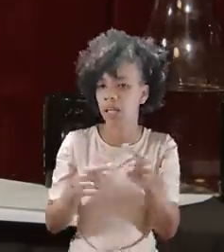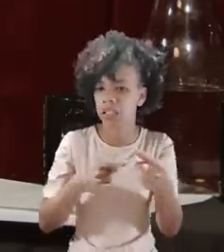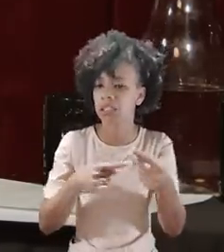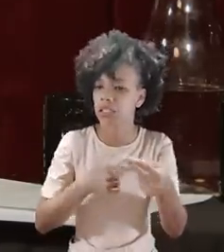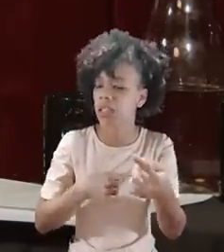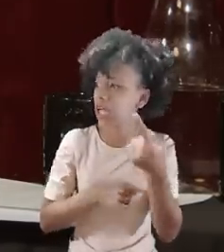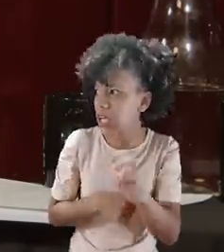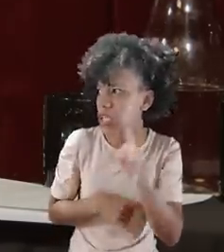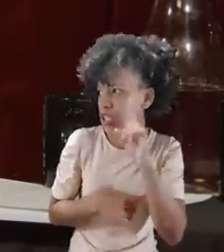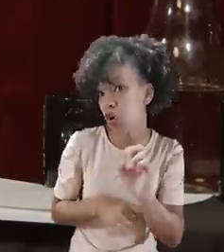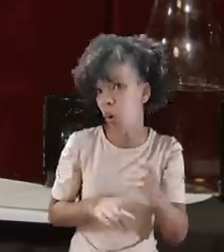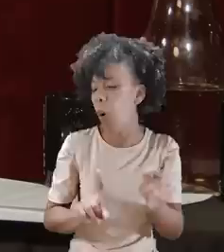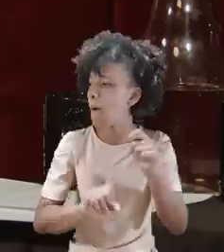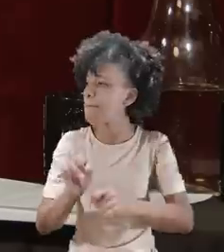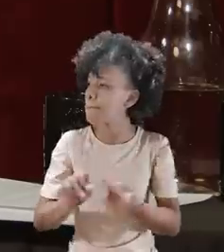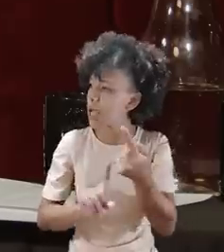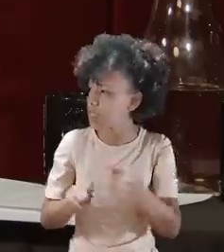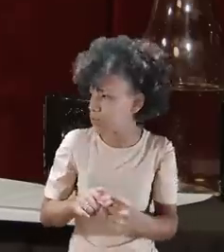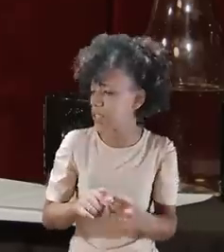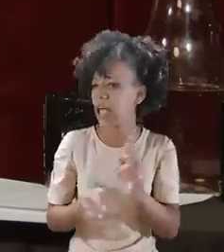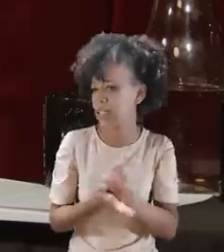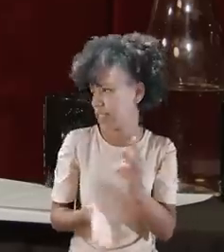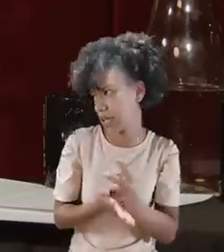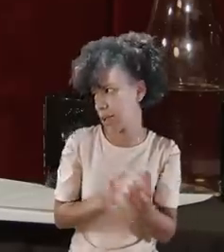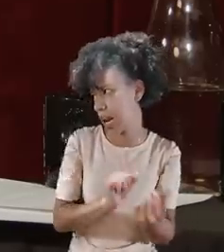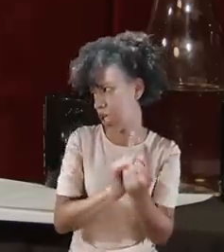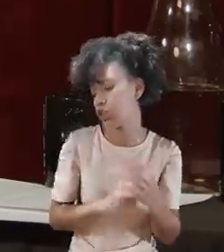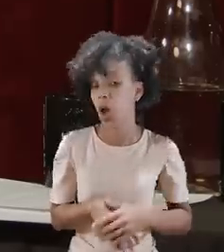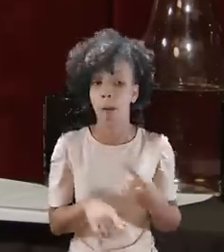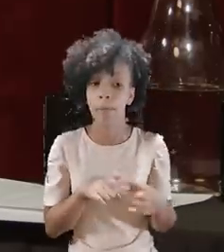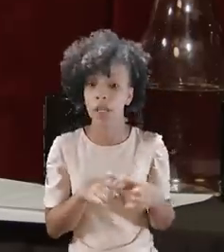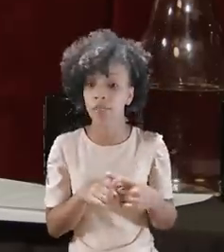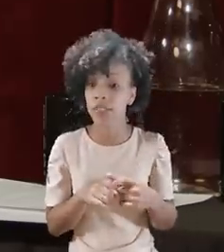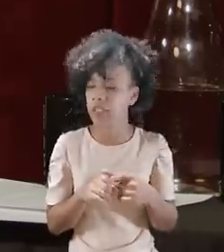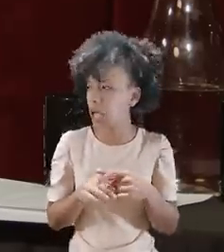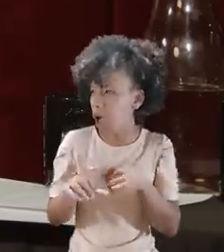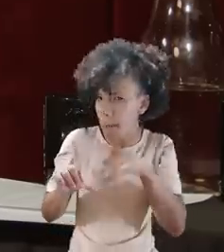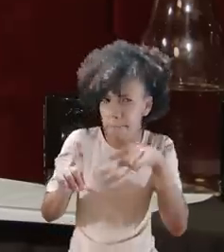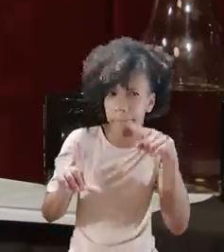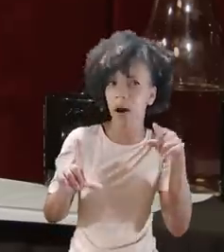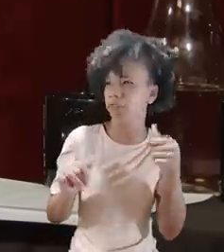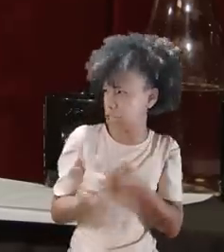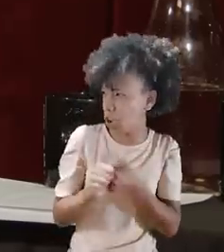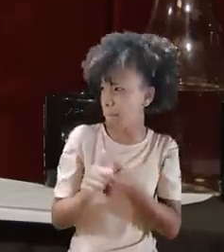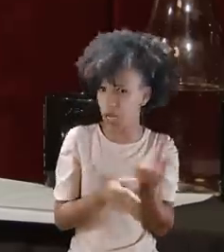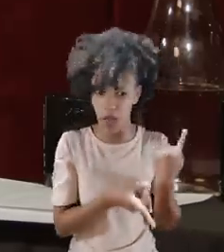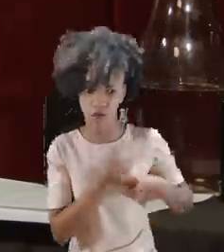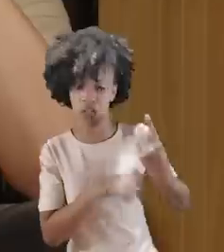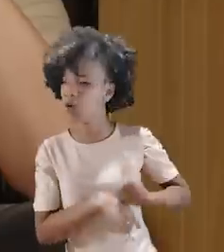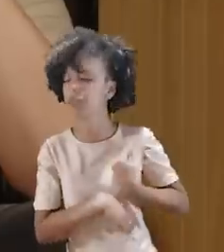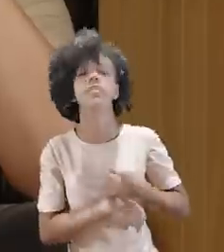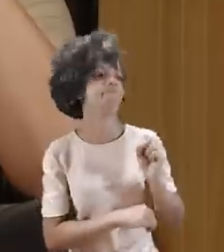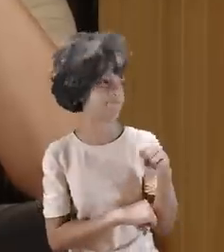ou pelo menos quinzena Ou no máximo mês você tá com a mesma pessoa sempre né que você vê uma evolução se acompanhante você a evolução da